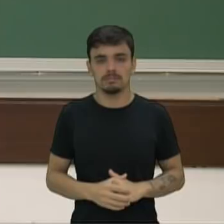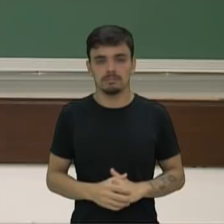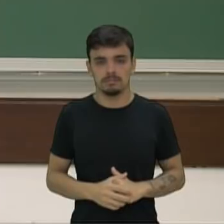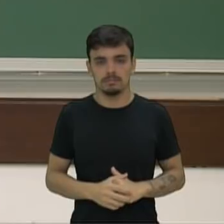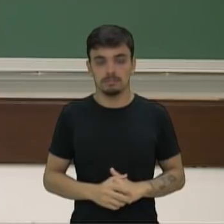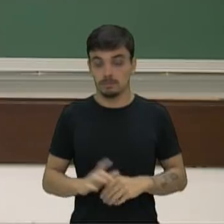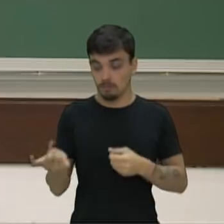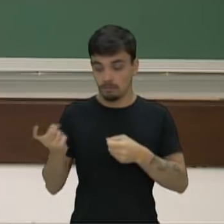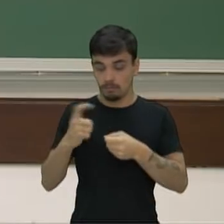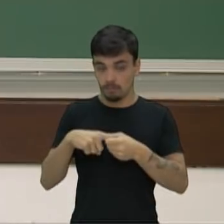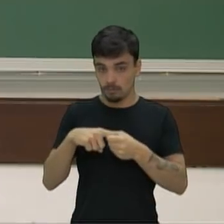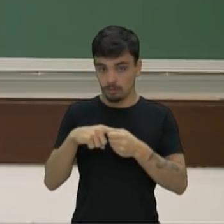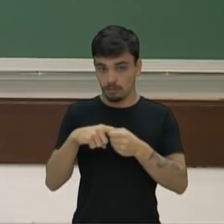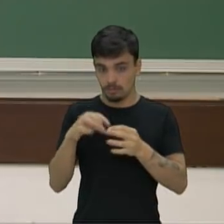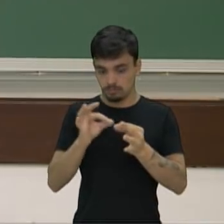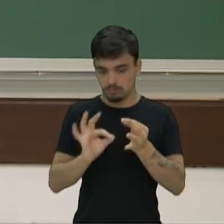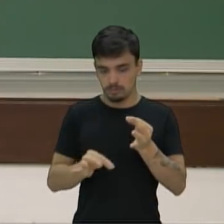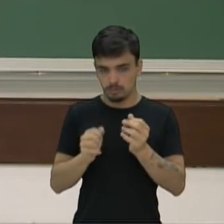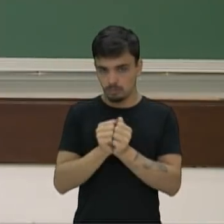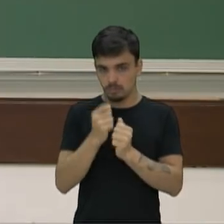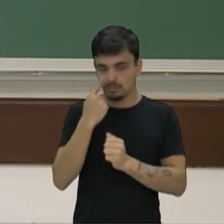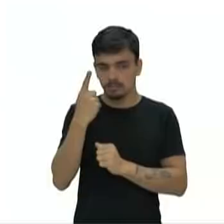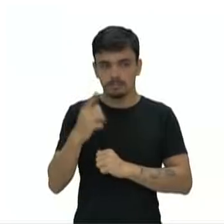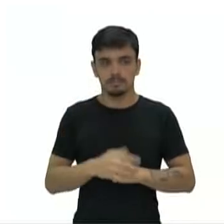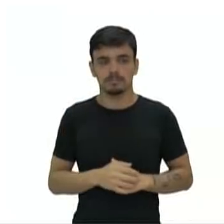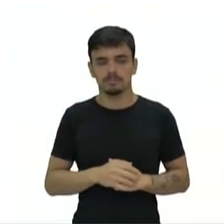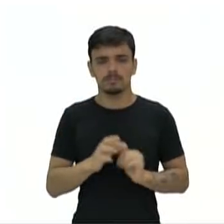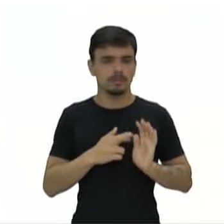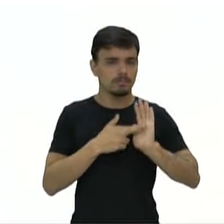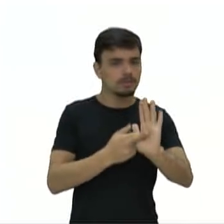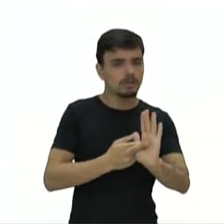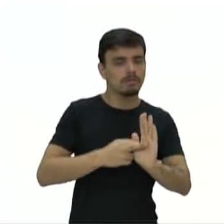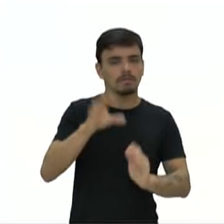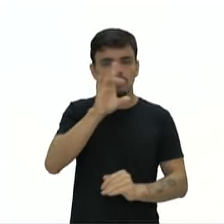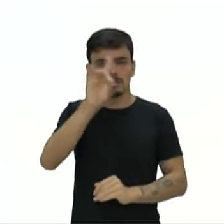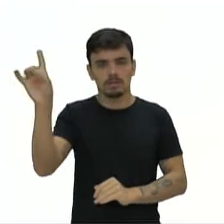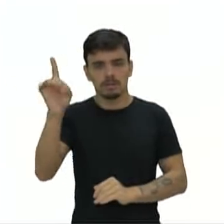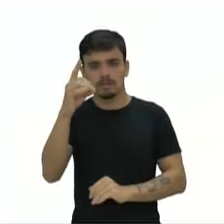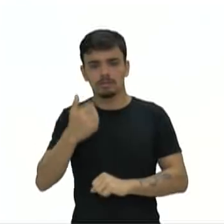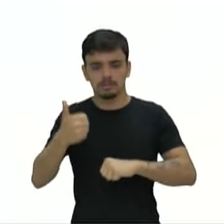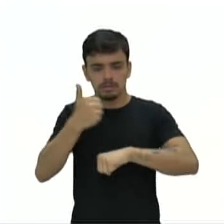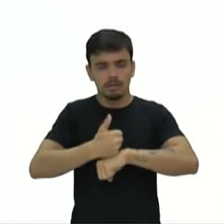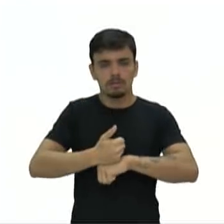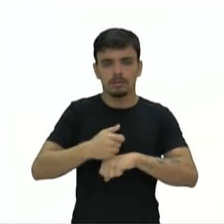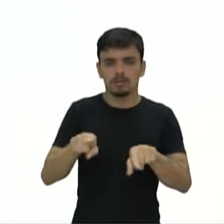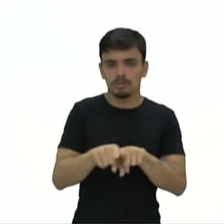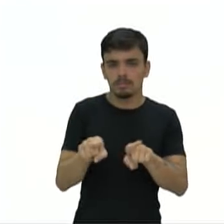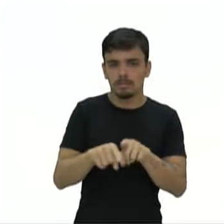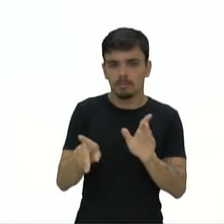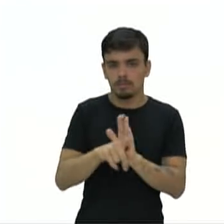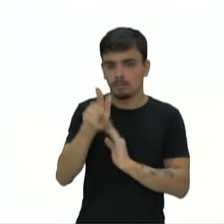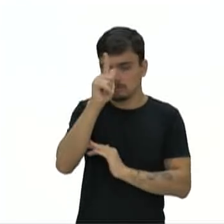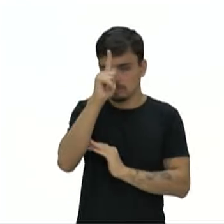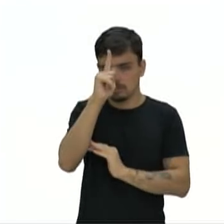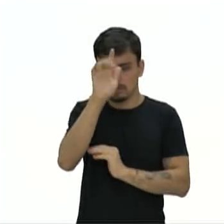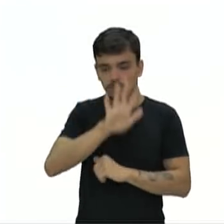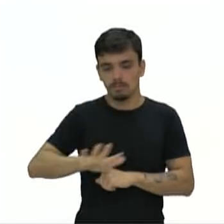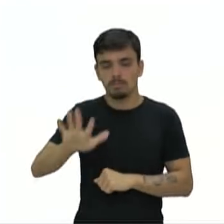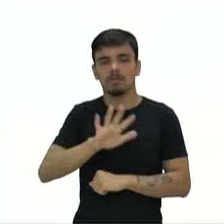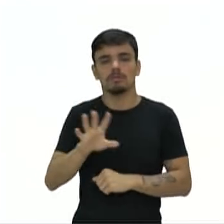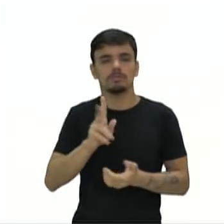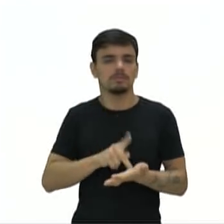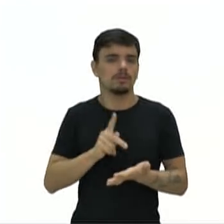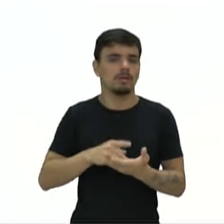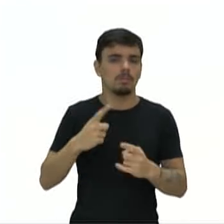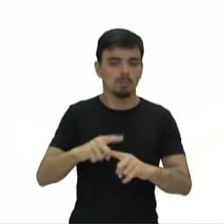Voltei. Vamos corrigir? Retratavam deuses, grandes heróis, pessoas importantes da história da Grécia de modo realista, pois para os gregos